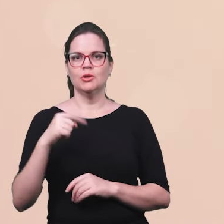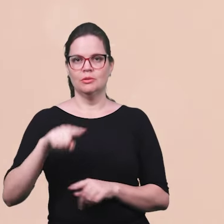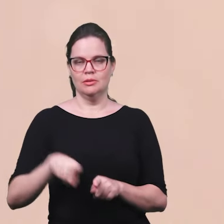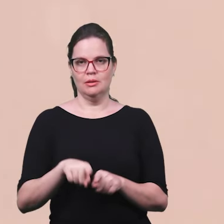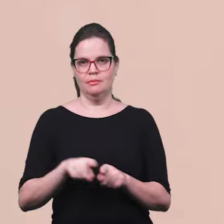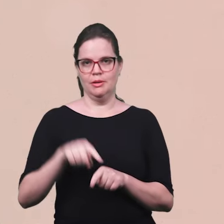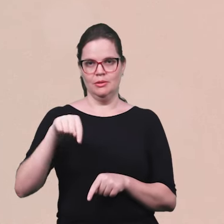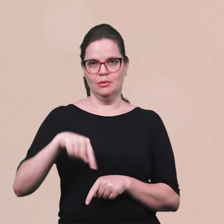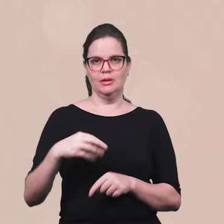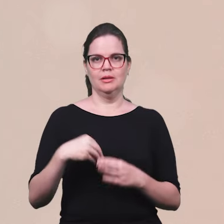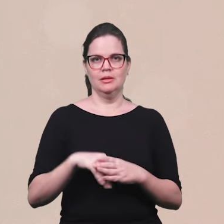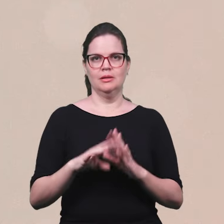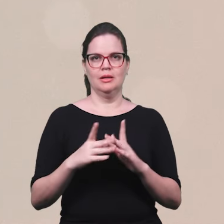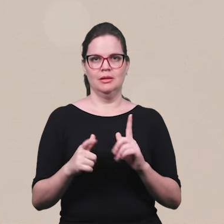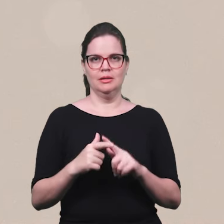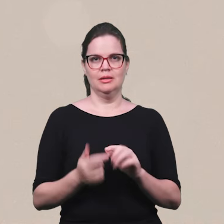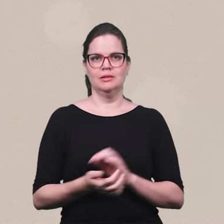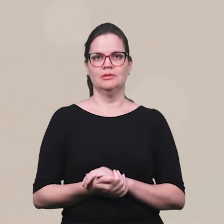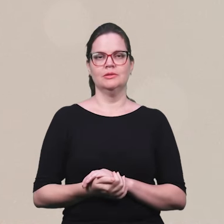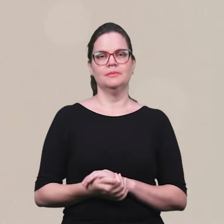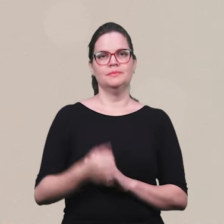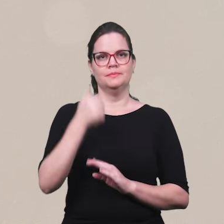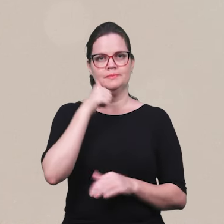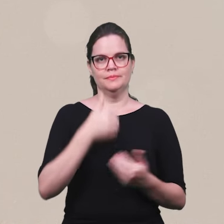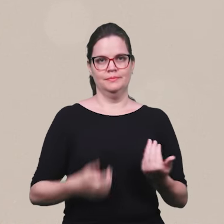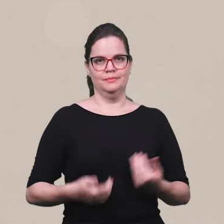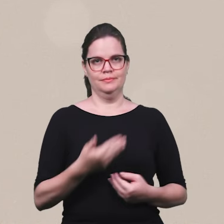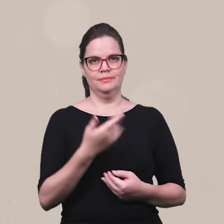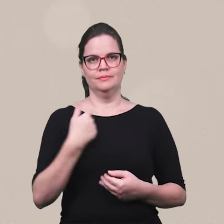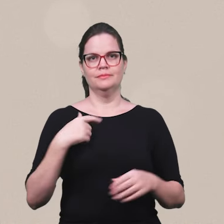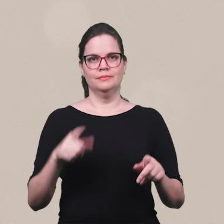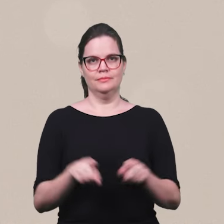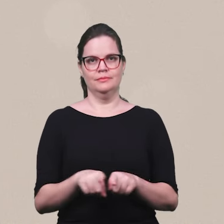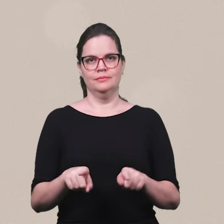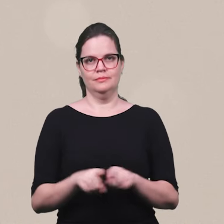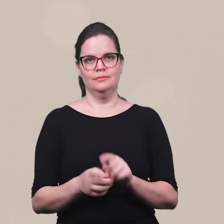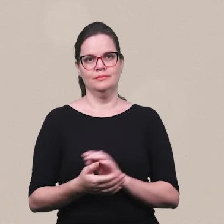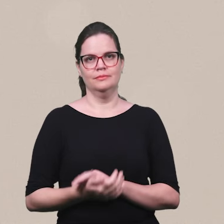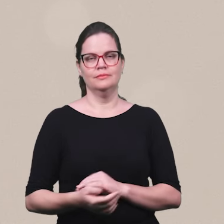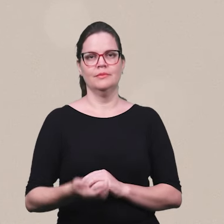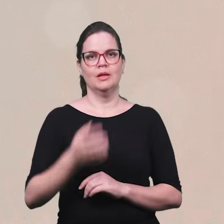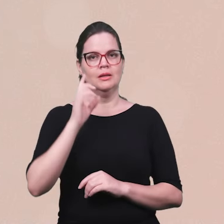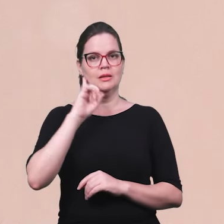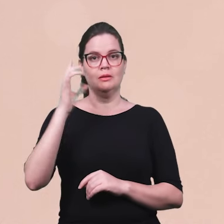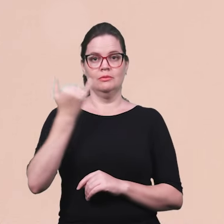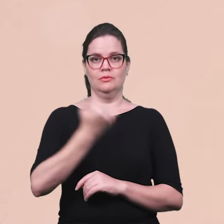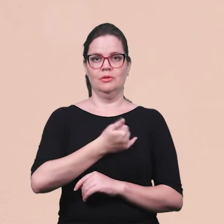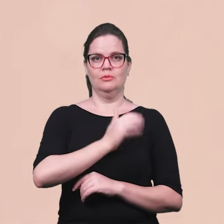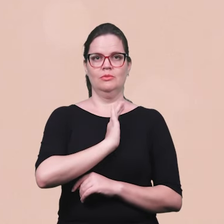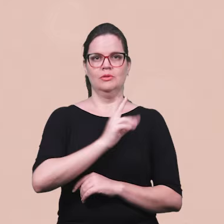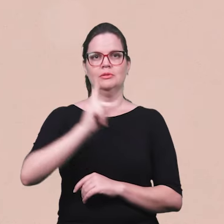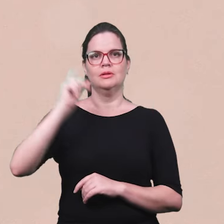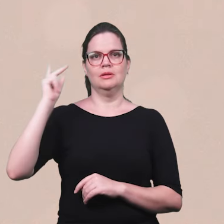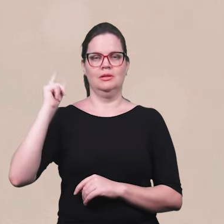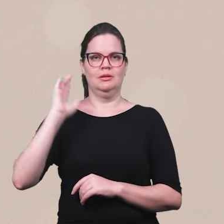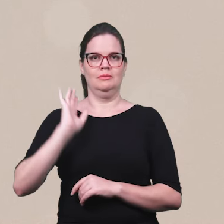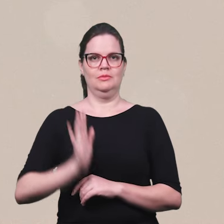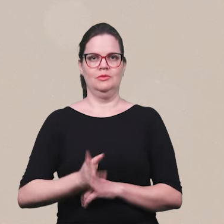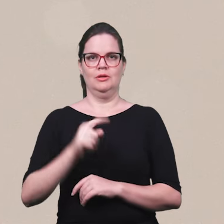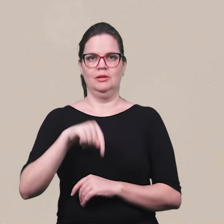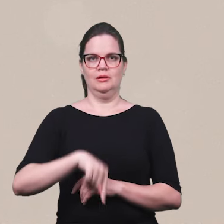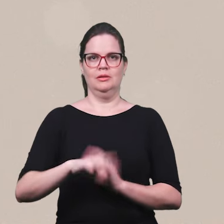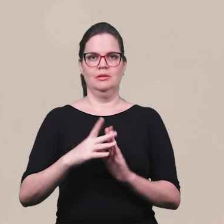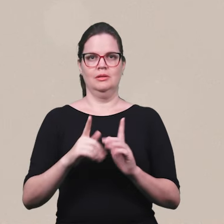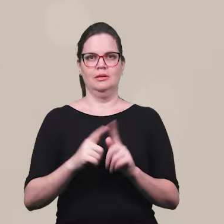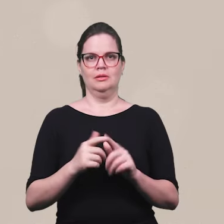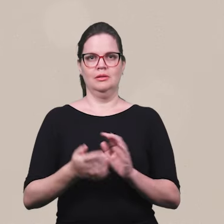estou nessa igreja também. A irmã Maria, Eu também, Deus tocou meu coração. Faz tempo que eu estou aqui